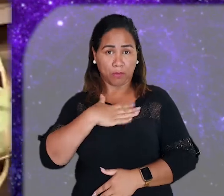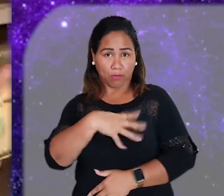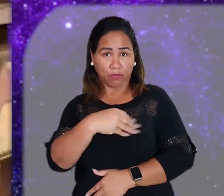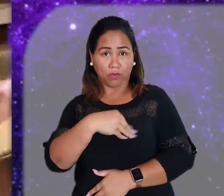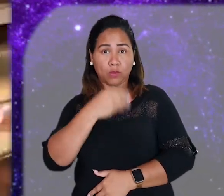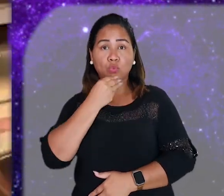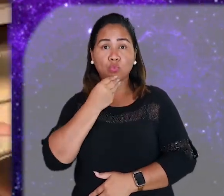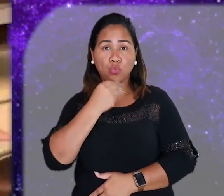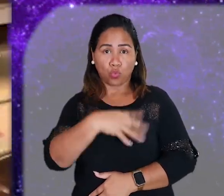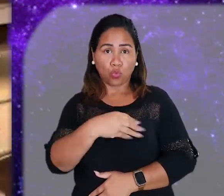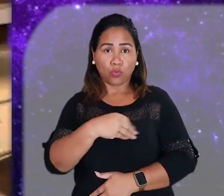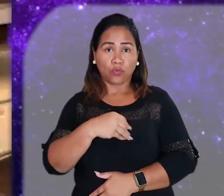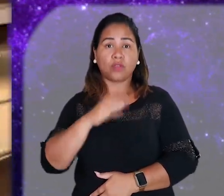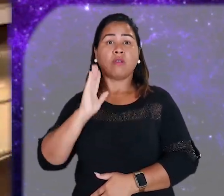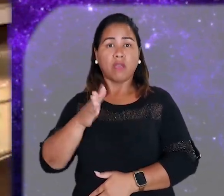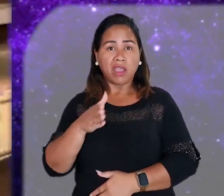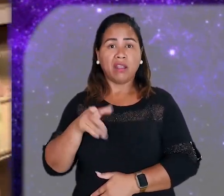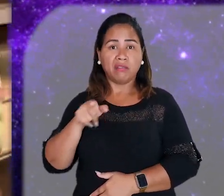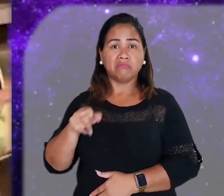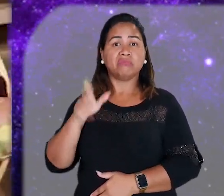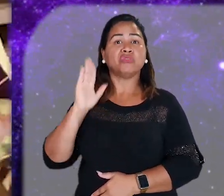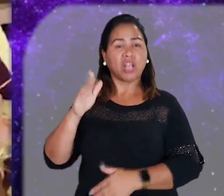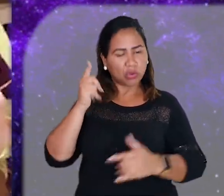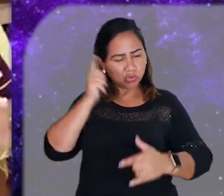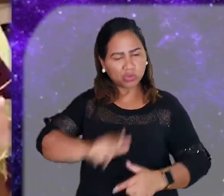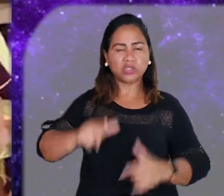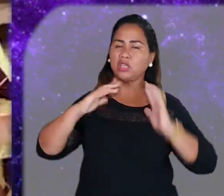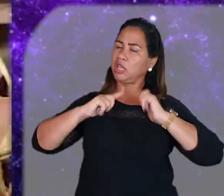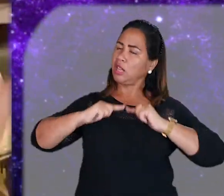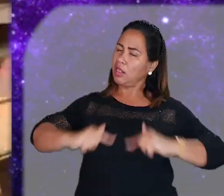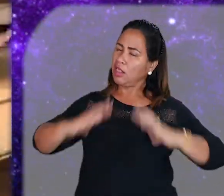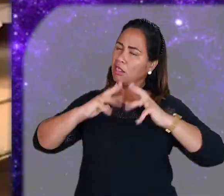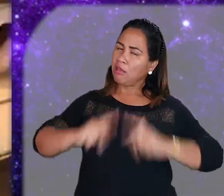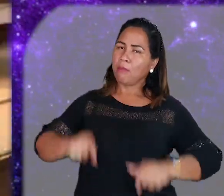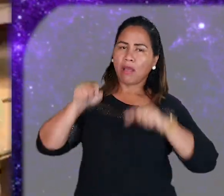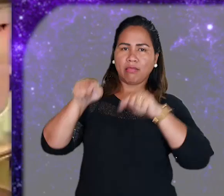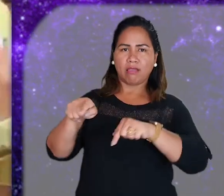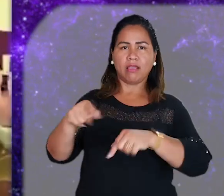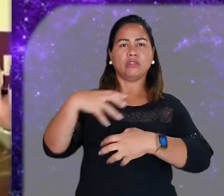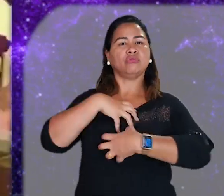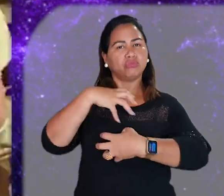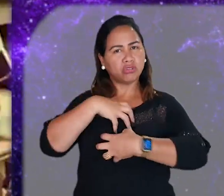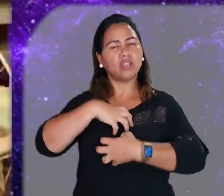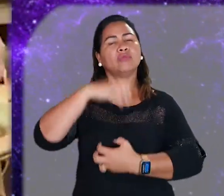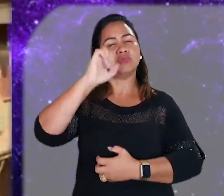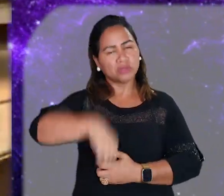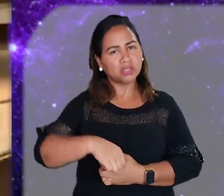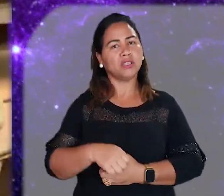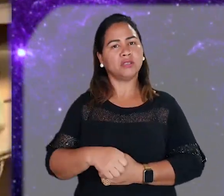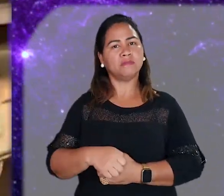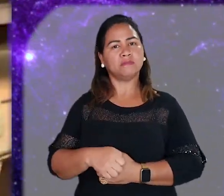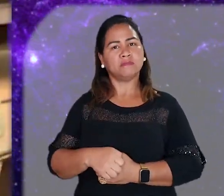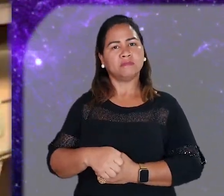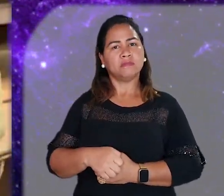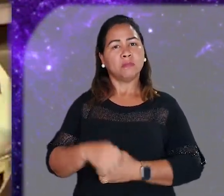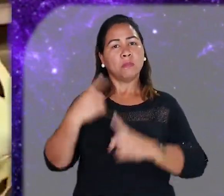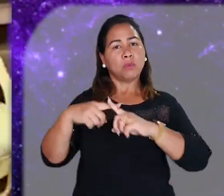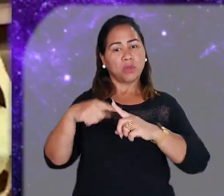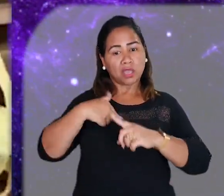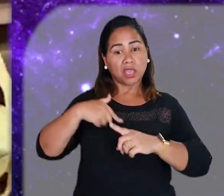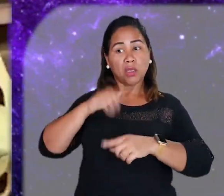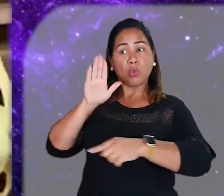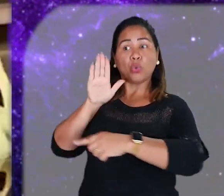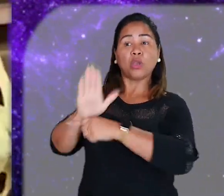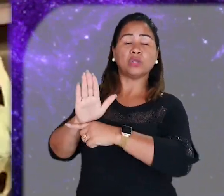DNA dele hoje não mais nem dá para apresentar mais esse quadro hoje mas porque conseguimos transmutar todos eles comportamentos